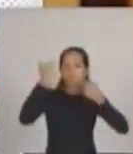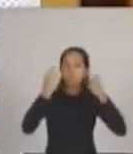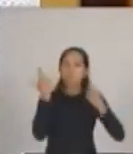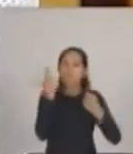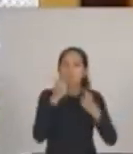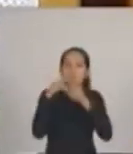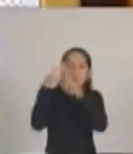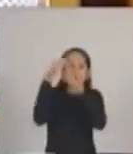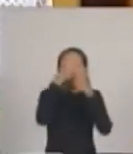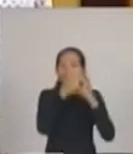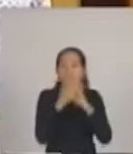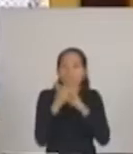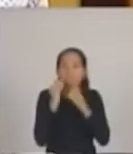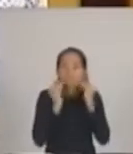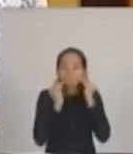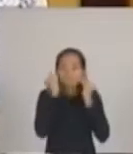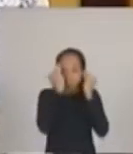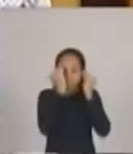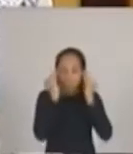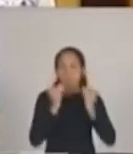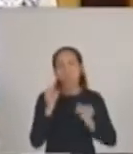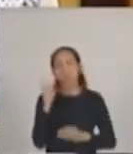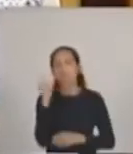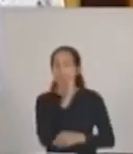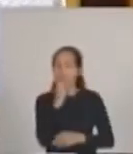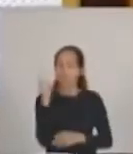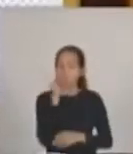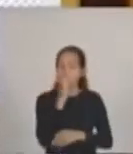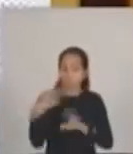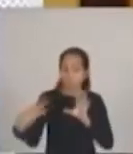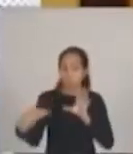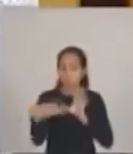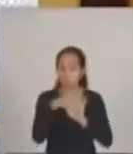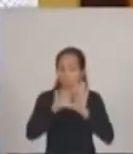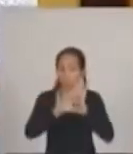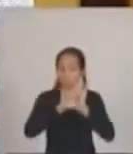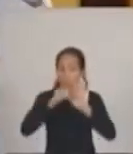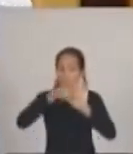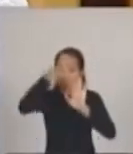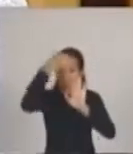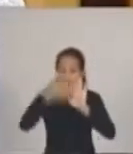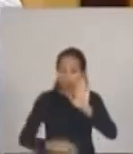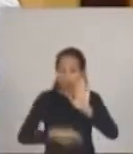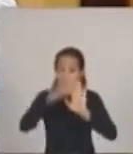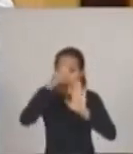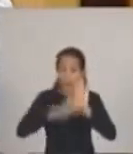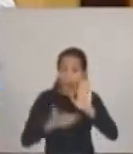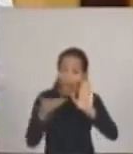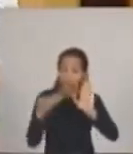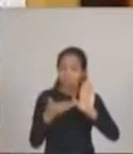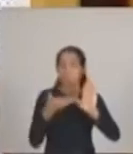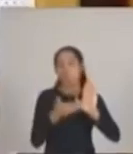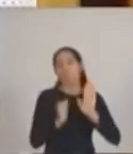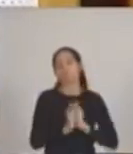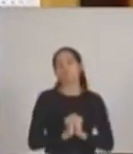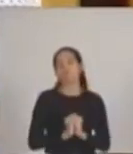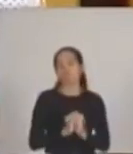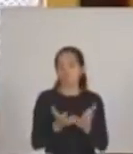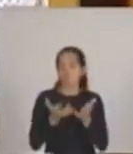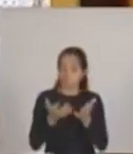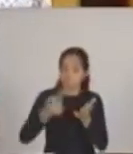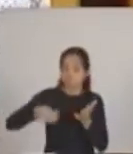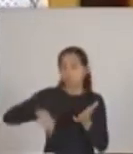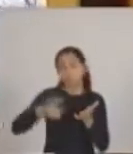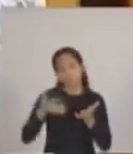entendimento, elas estão classificadas como urgência e emergência, é isso que a gente está querendo fazer com o nosso projeto. No entanto, elas